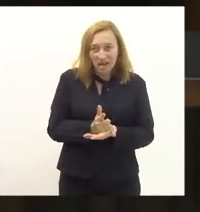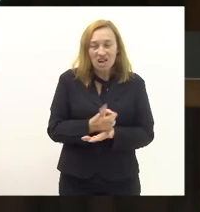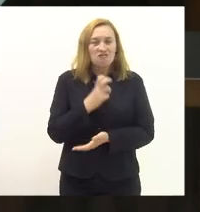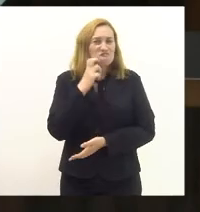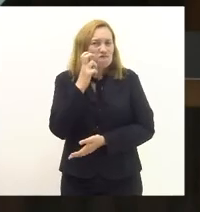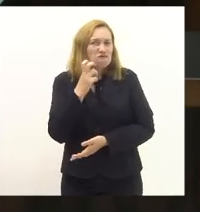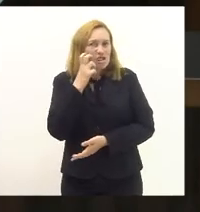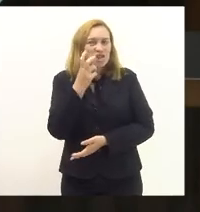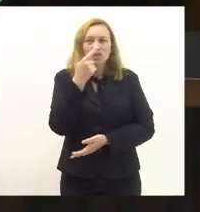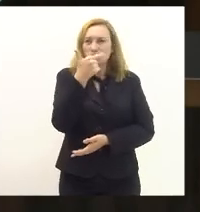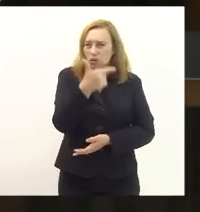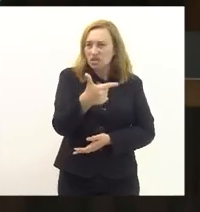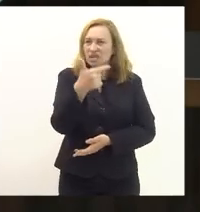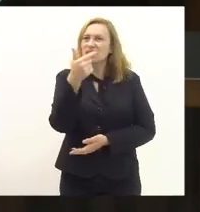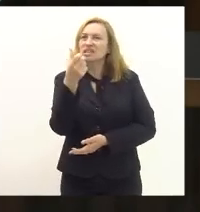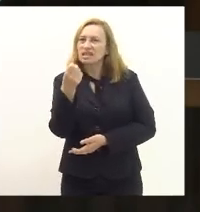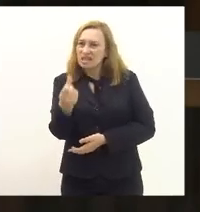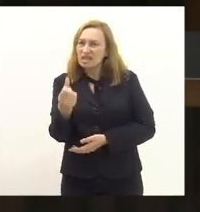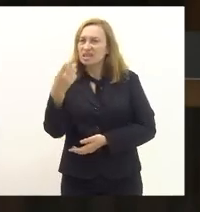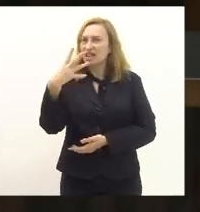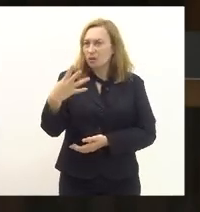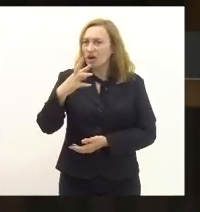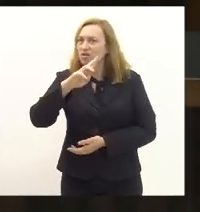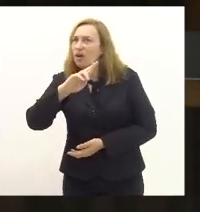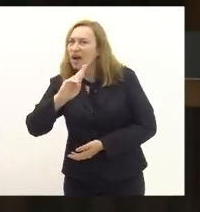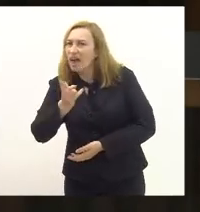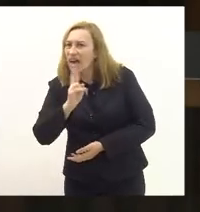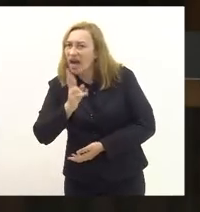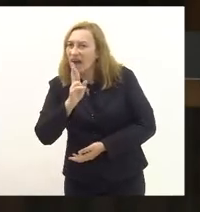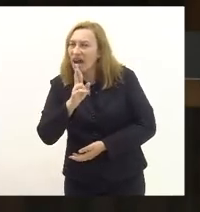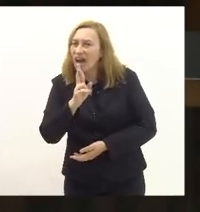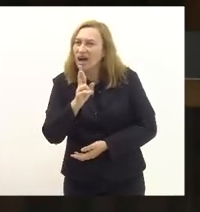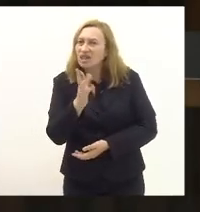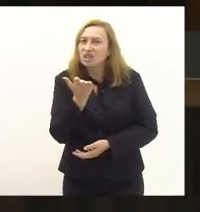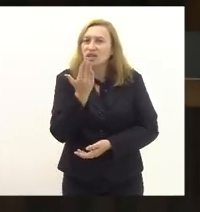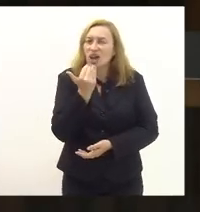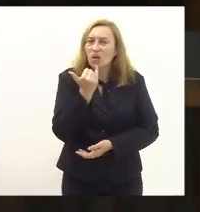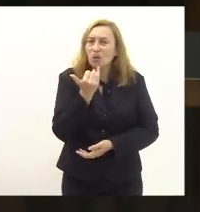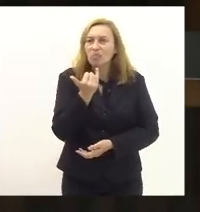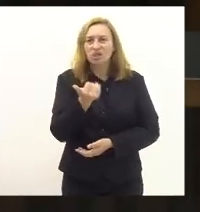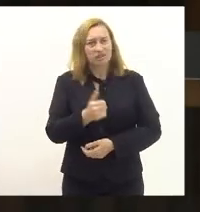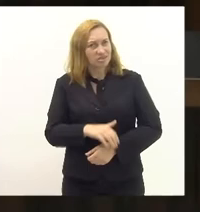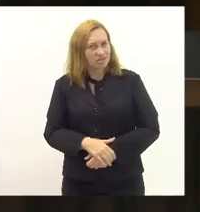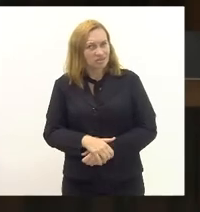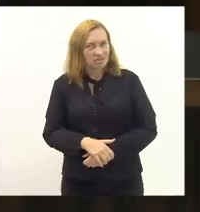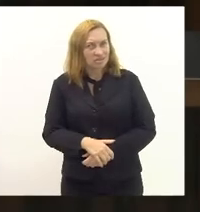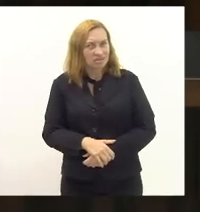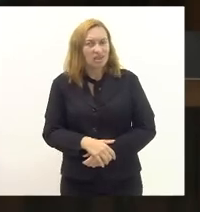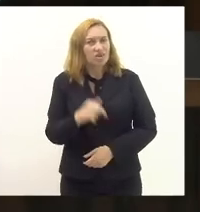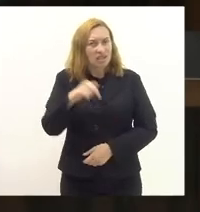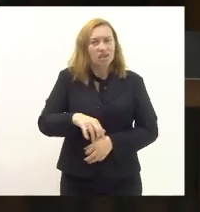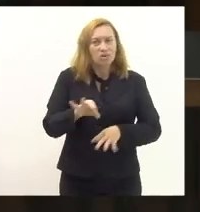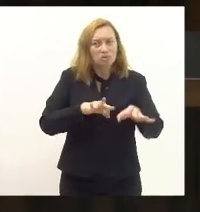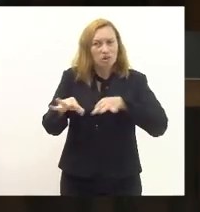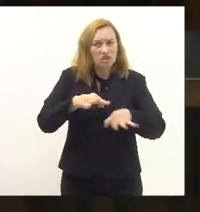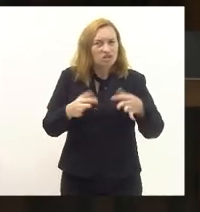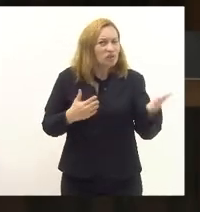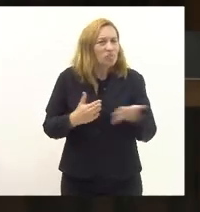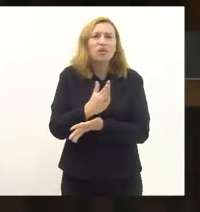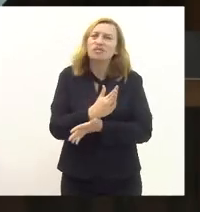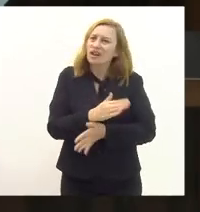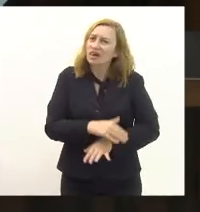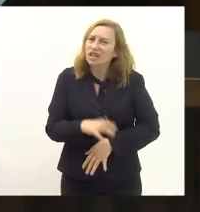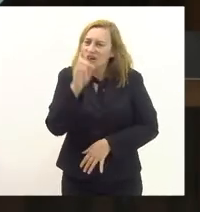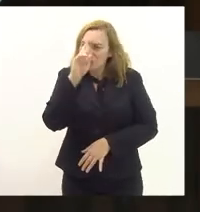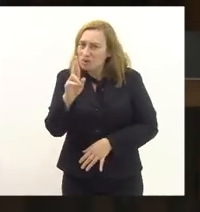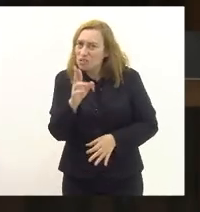vergonhosamente, R$ 264,00 do auxílio alimentação. Nós temos aqui um projeto que foi aprovado, e